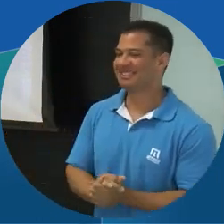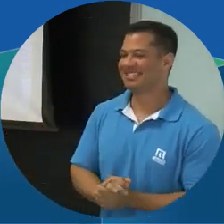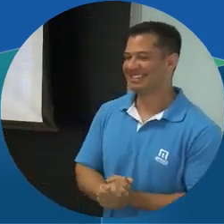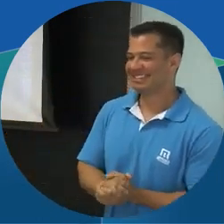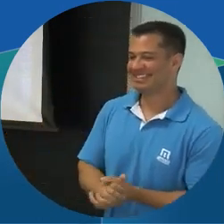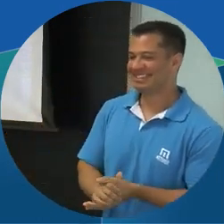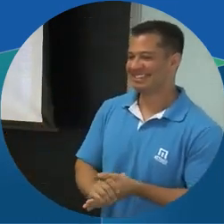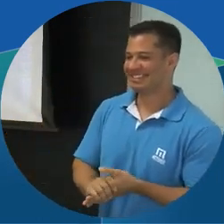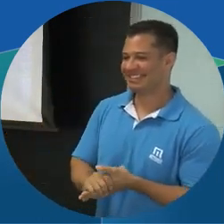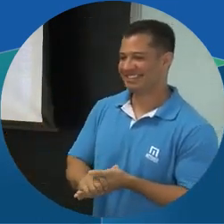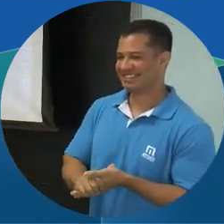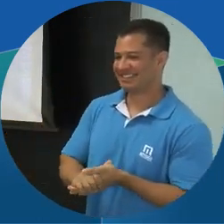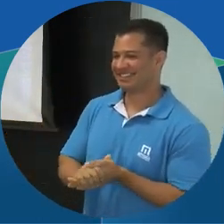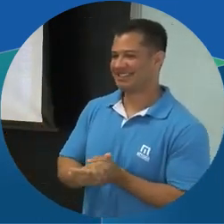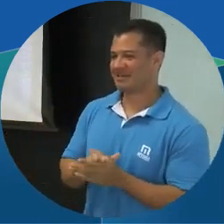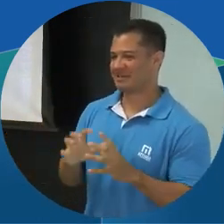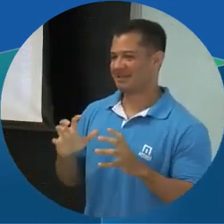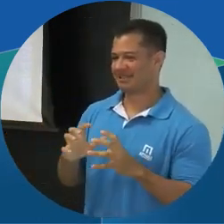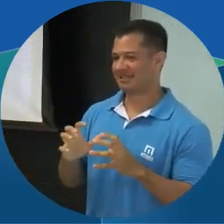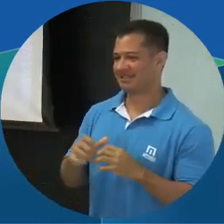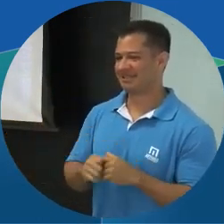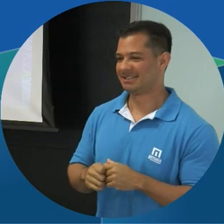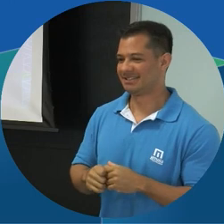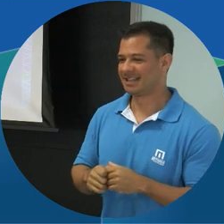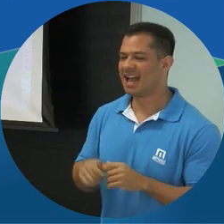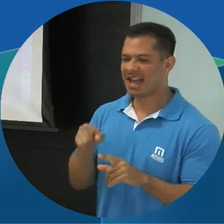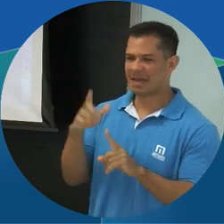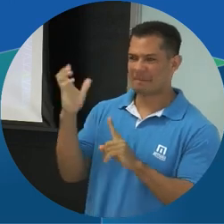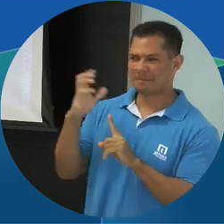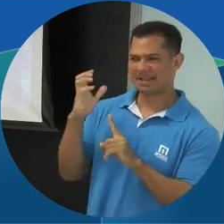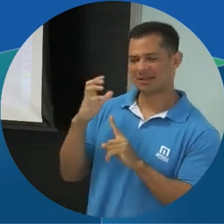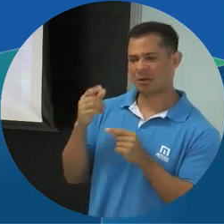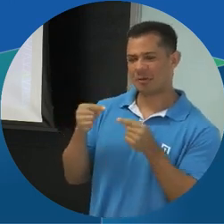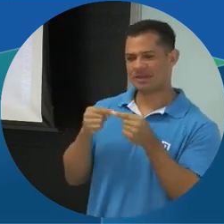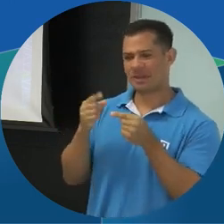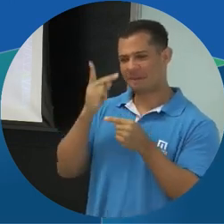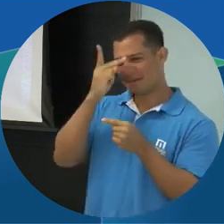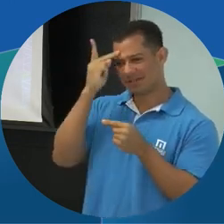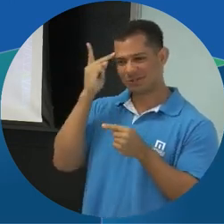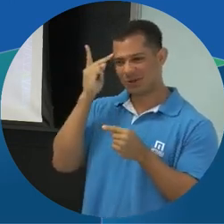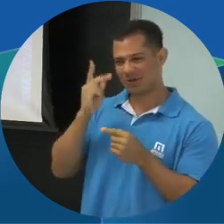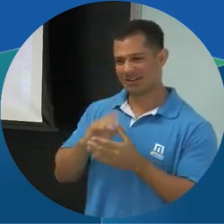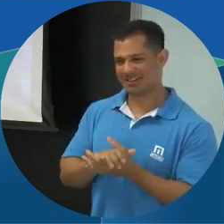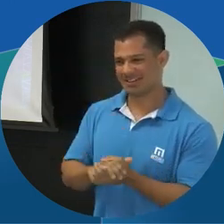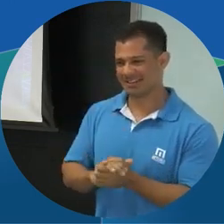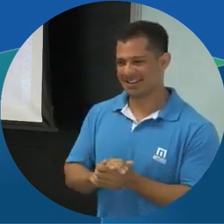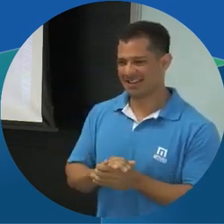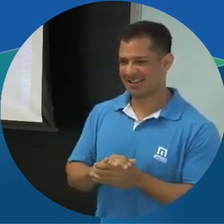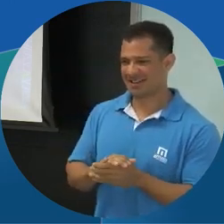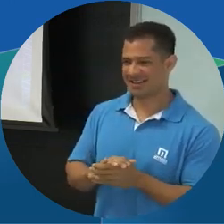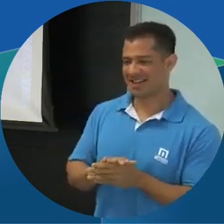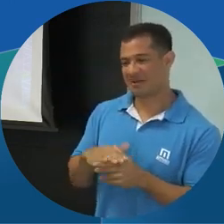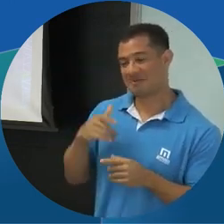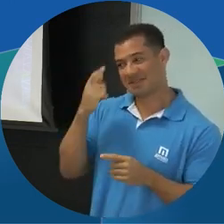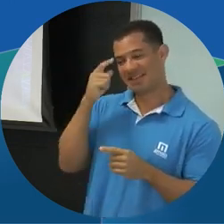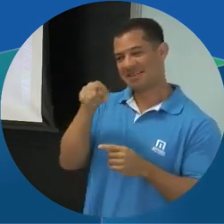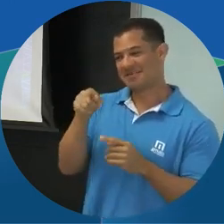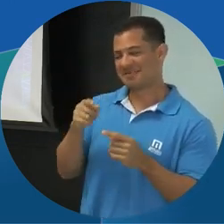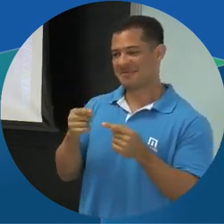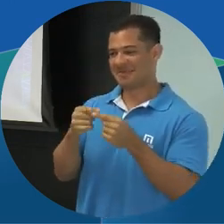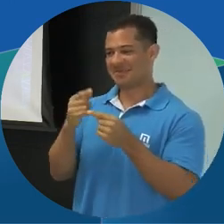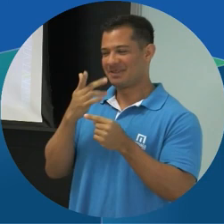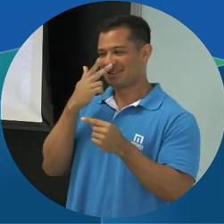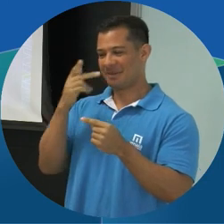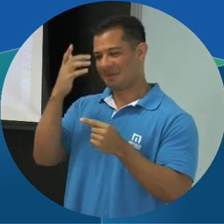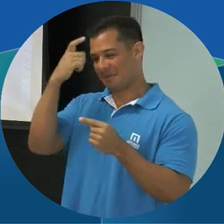começamos a trabalhar com a área de reforma de viadutos, de obras de arte especiais, com